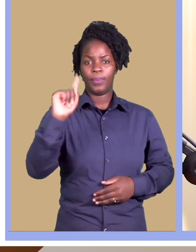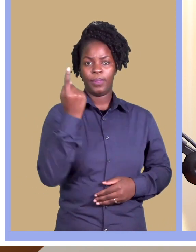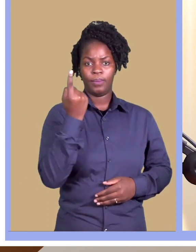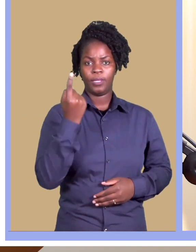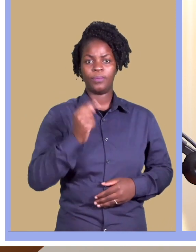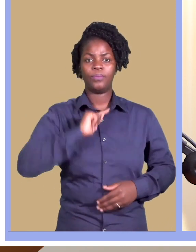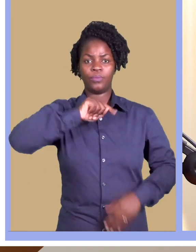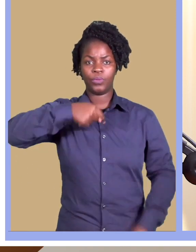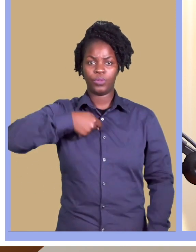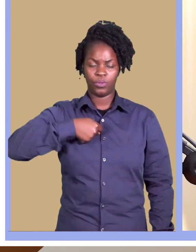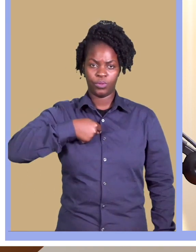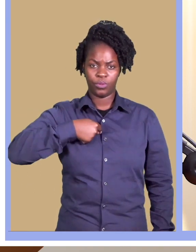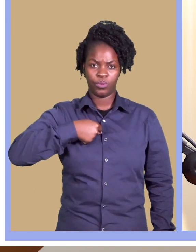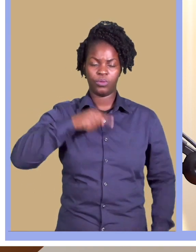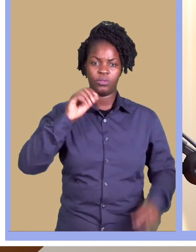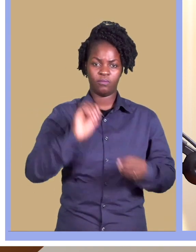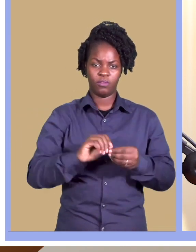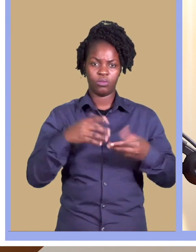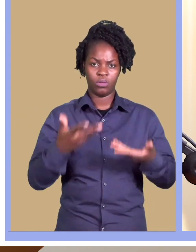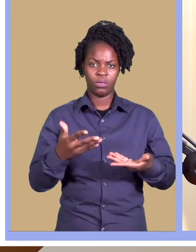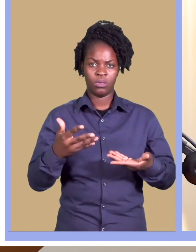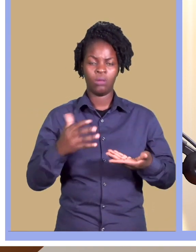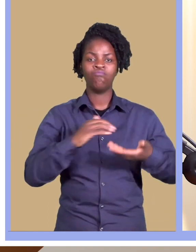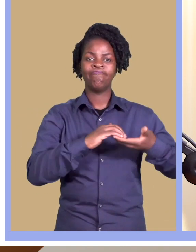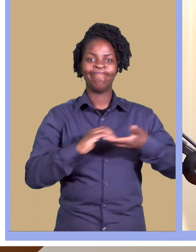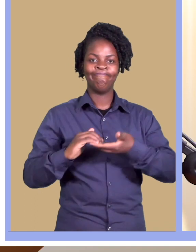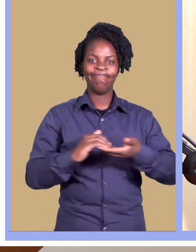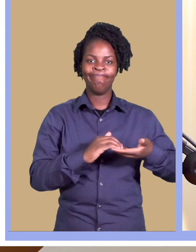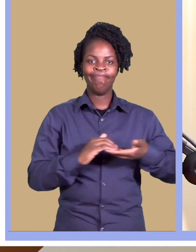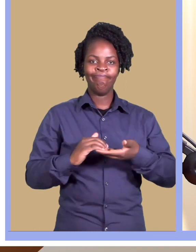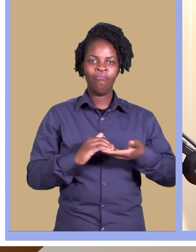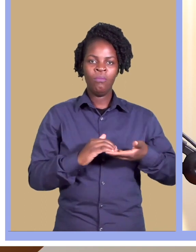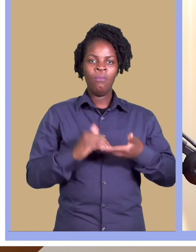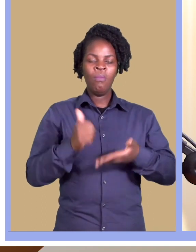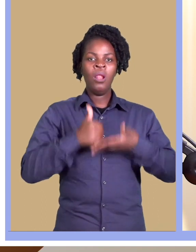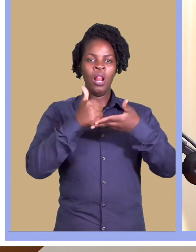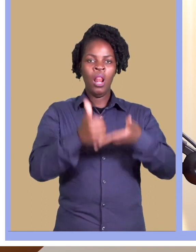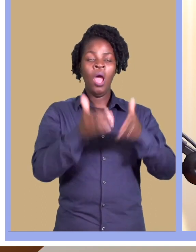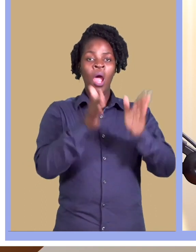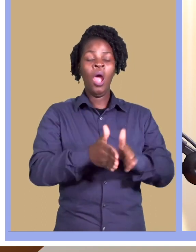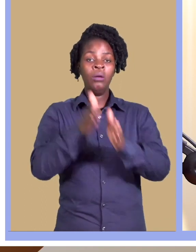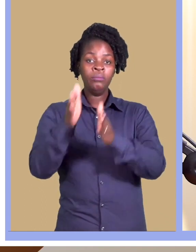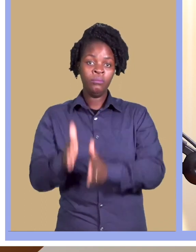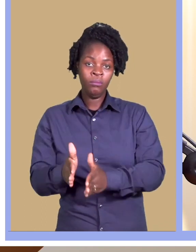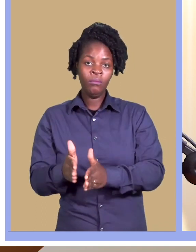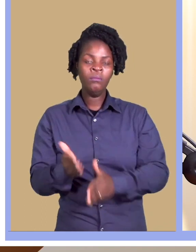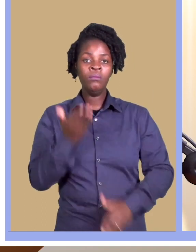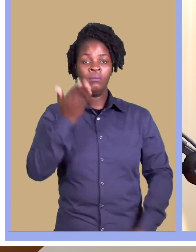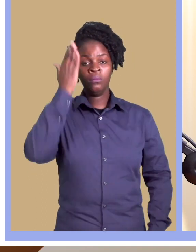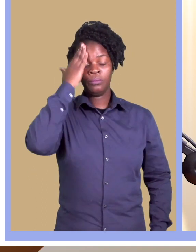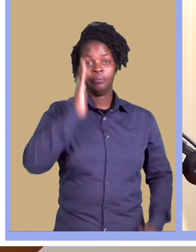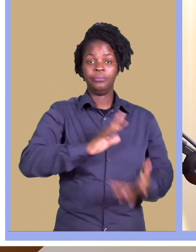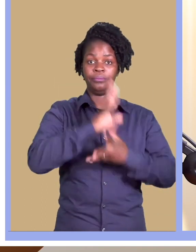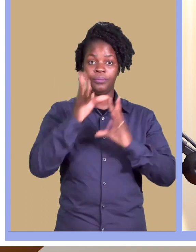Primeiro, nas questões de coordenação da ação humanitária. Como deve saber, todas as intervenções